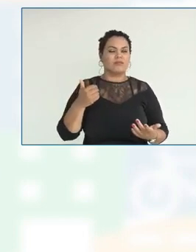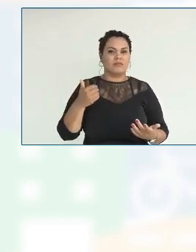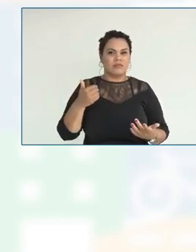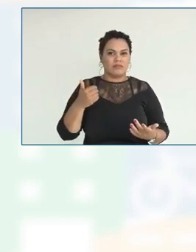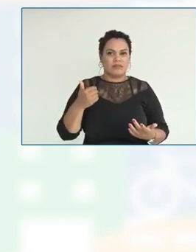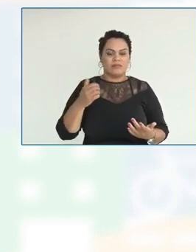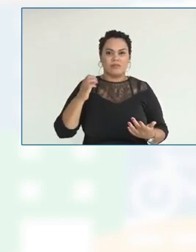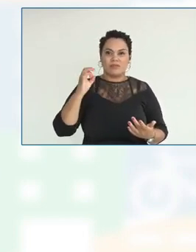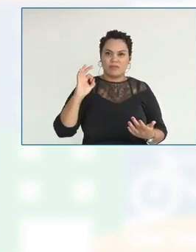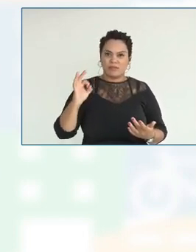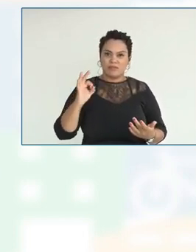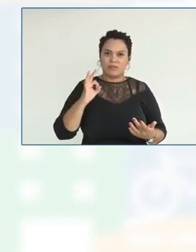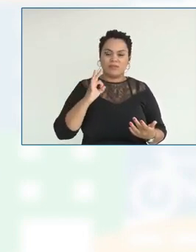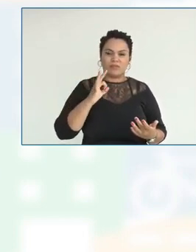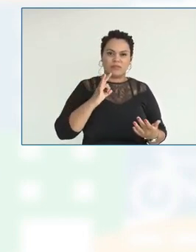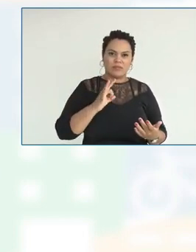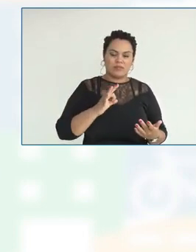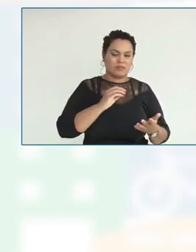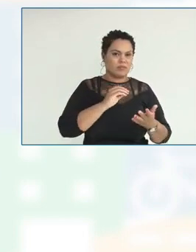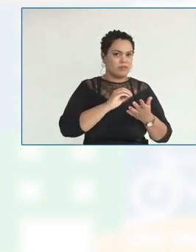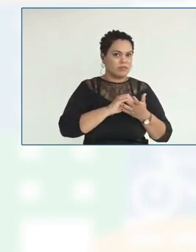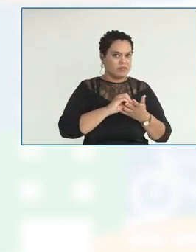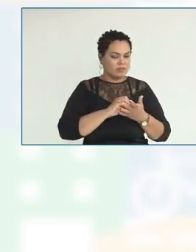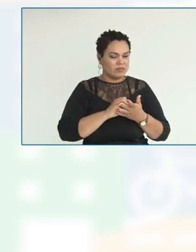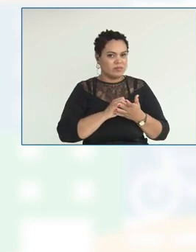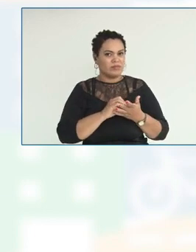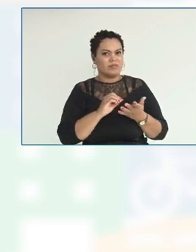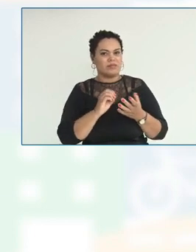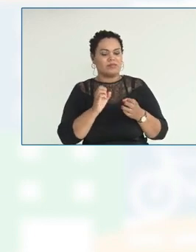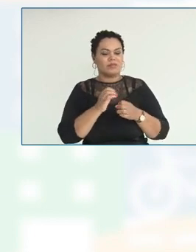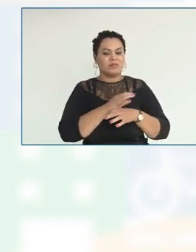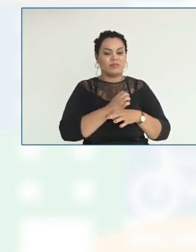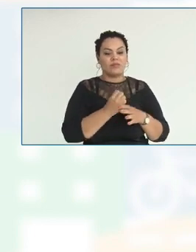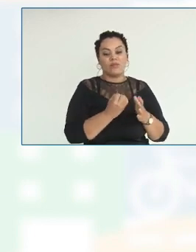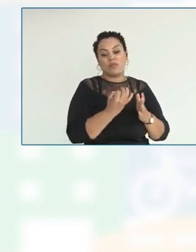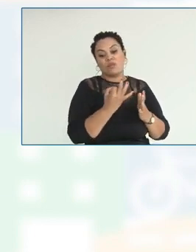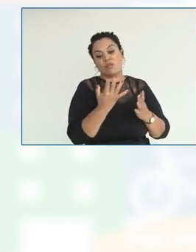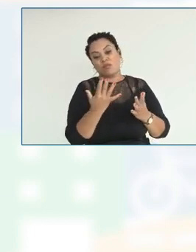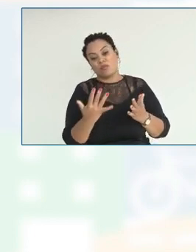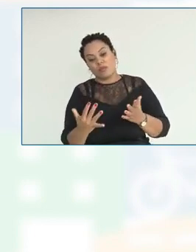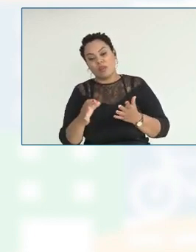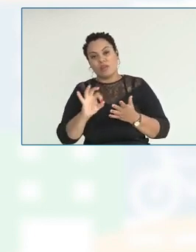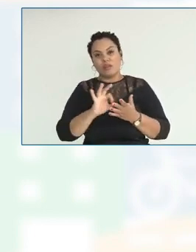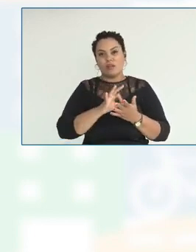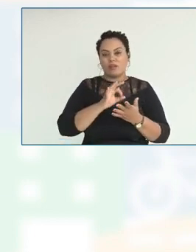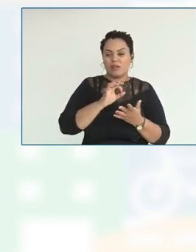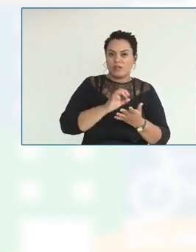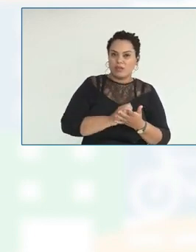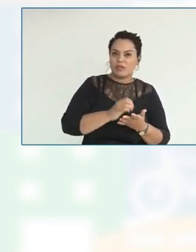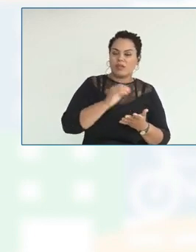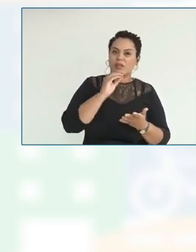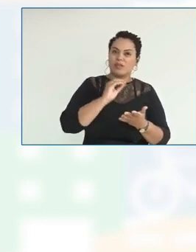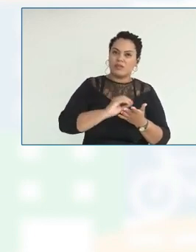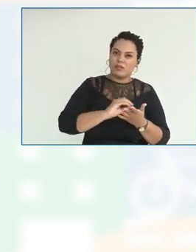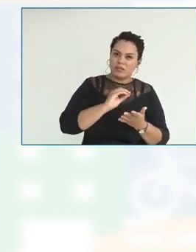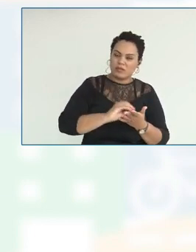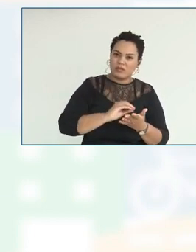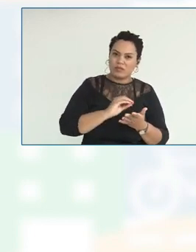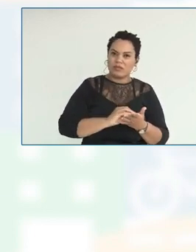de incompletude, tá? Então, é o quanto das fichas não tem essa variável assinalada,